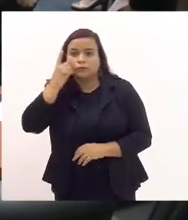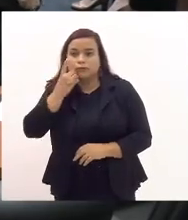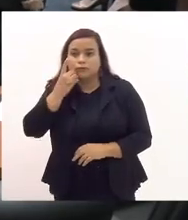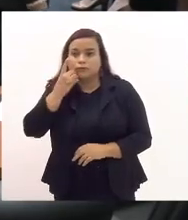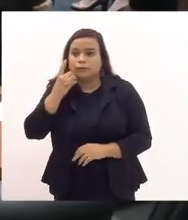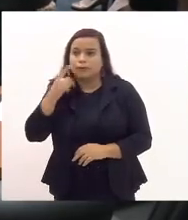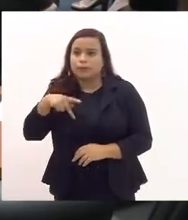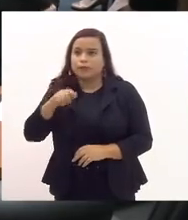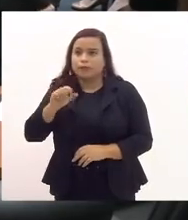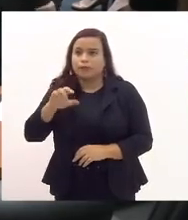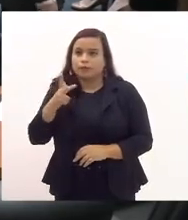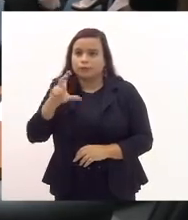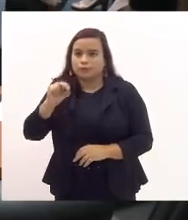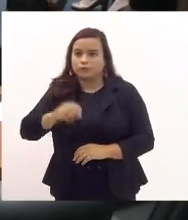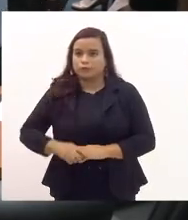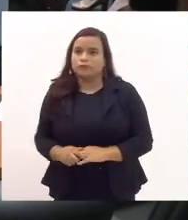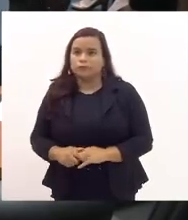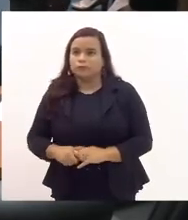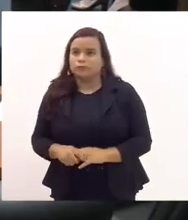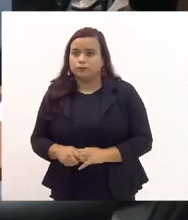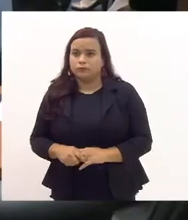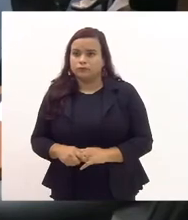Márcio Pacheco